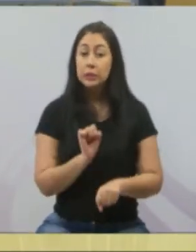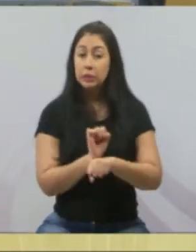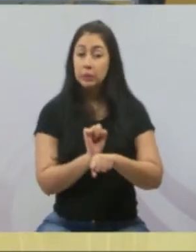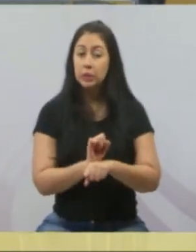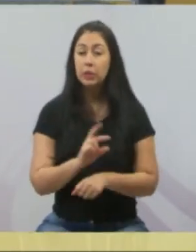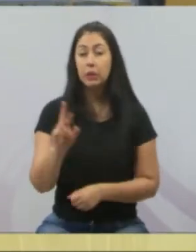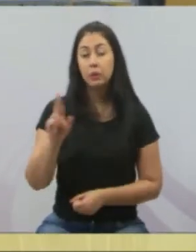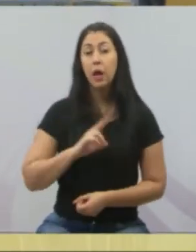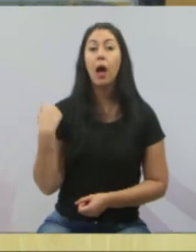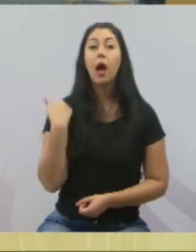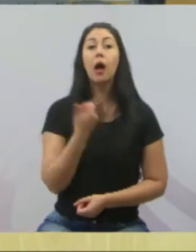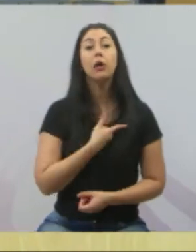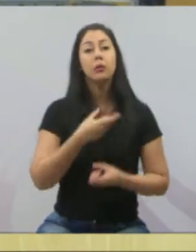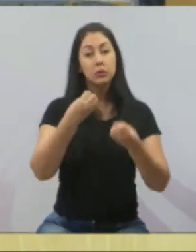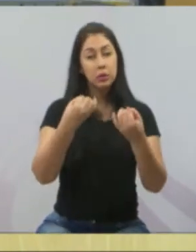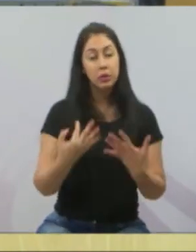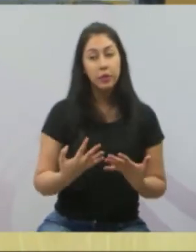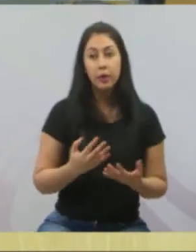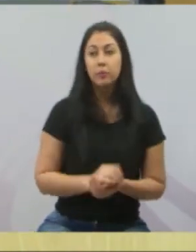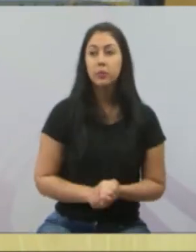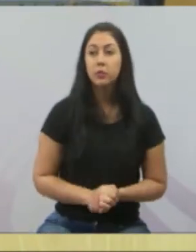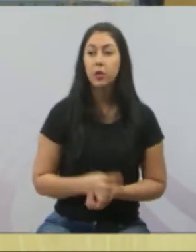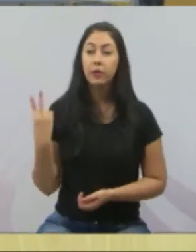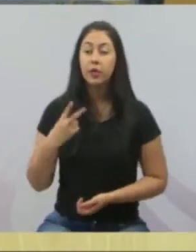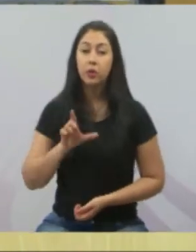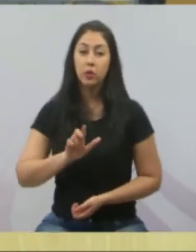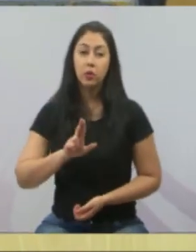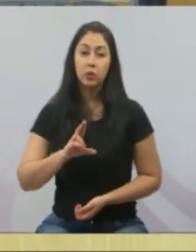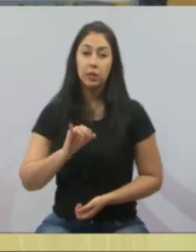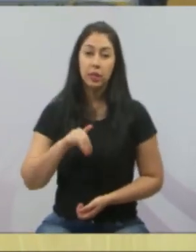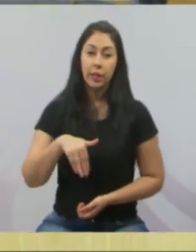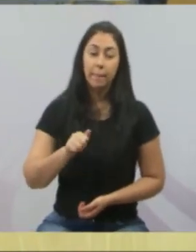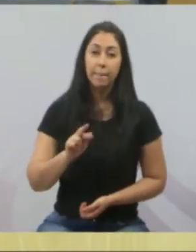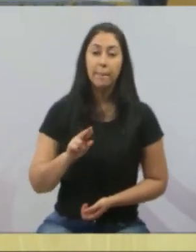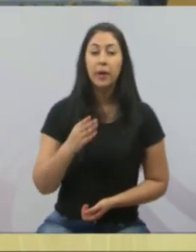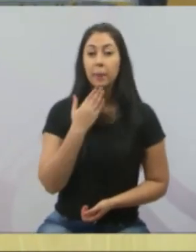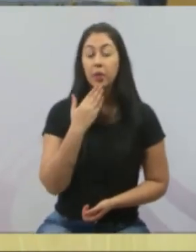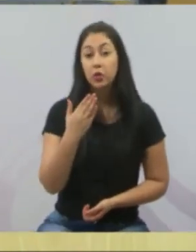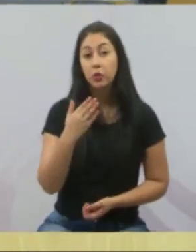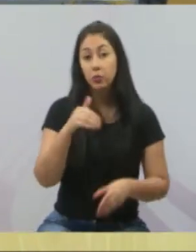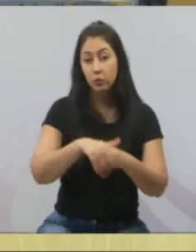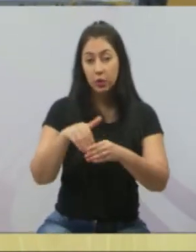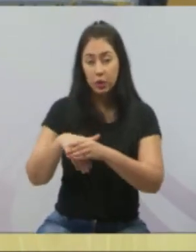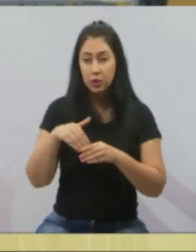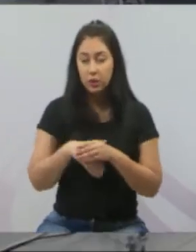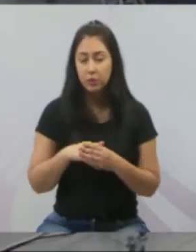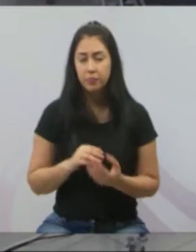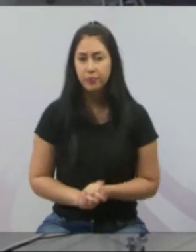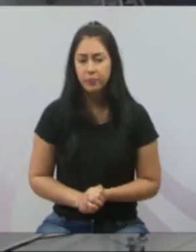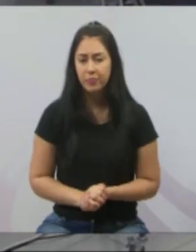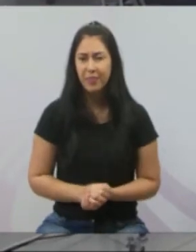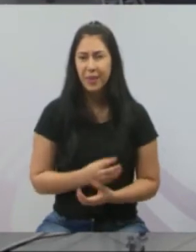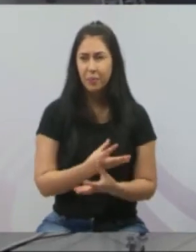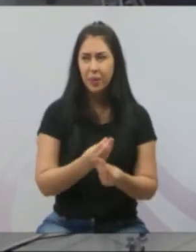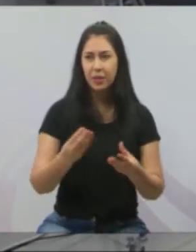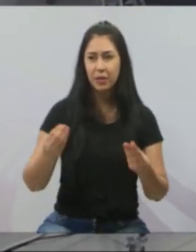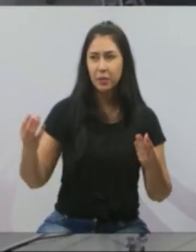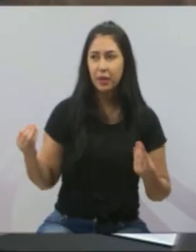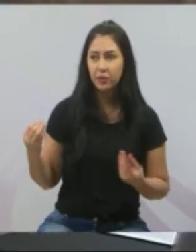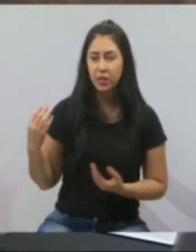à Prefeitura e aos vereadores desta Casa, para todos ajudarmos na continuidade deste nobre e valoroso trabalho em prol das famílias de nosso